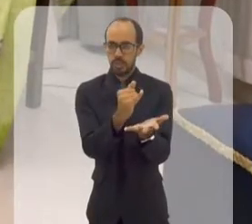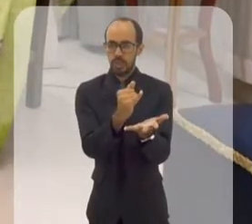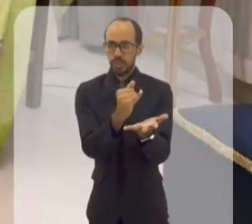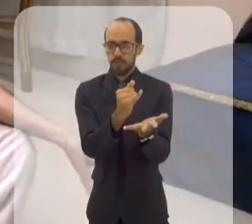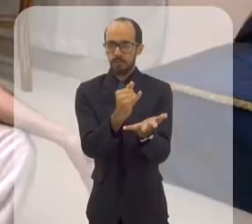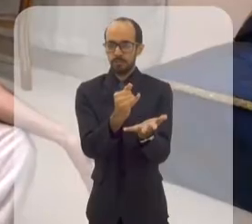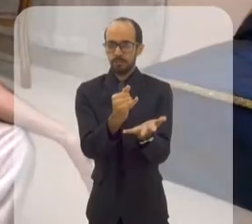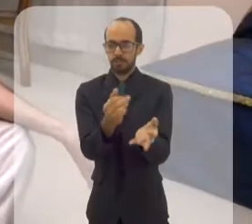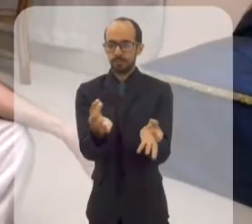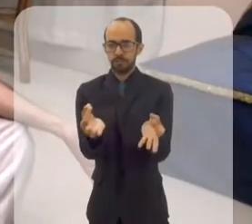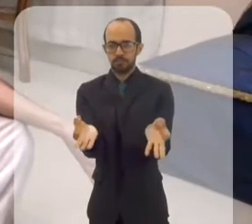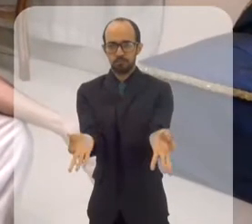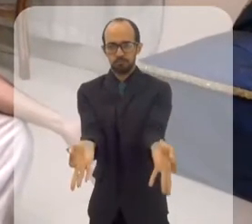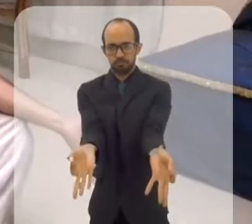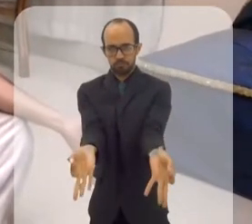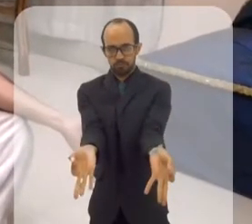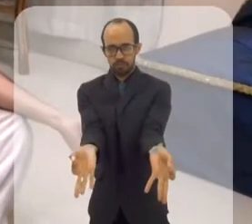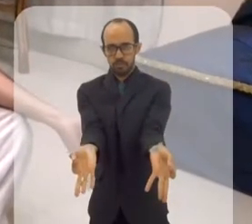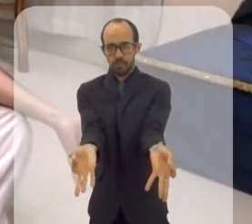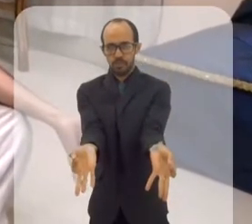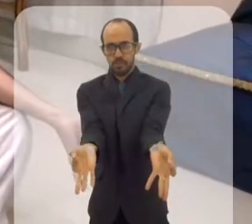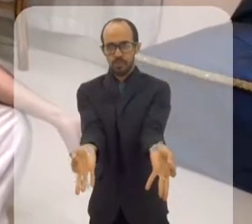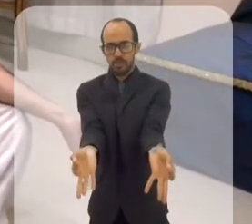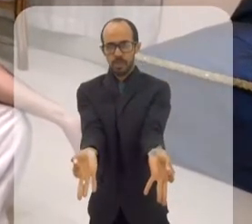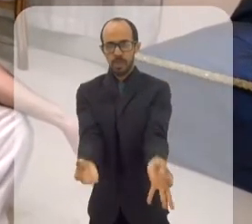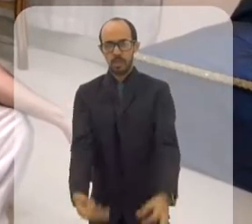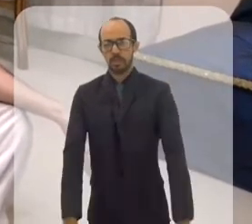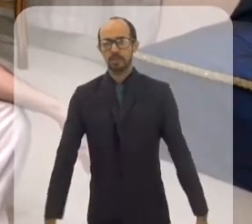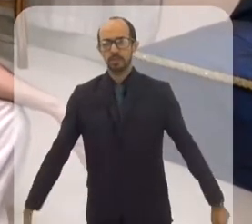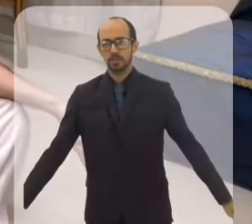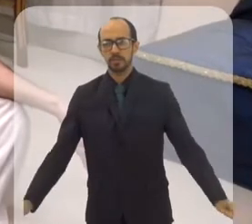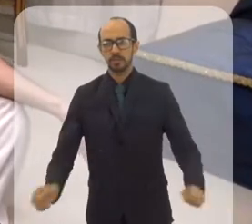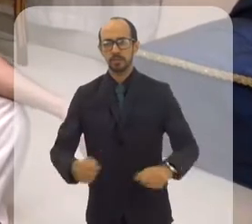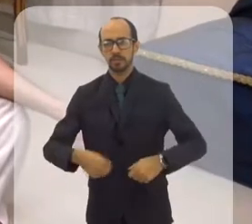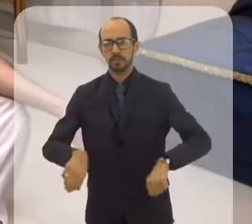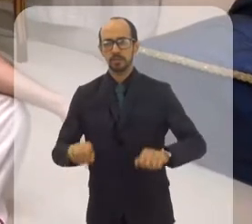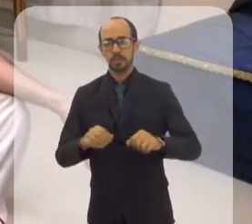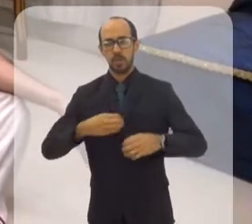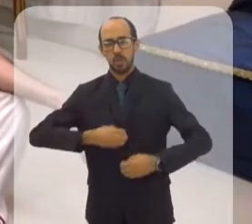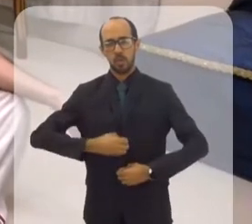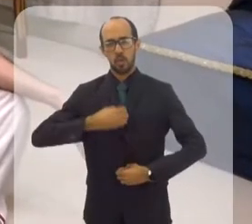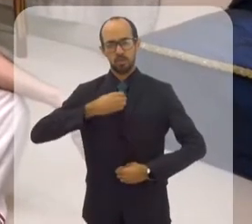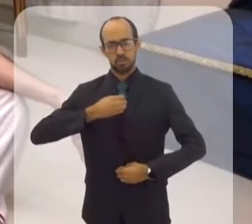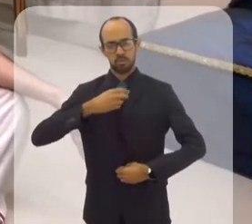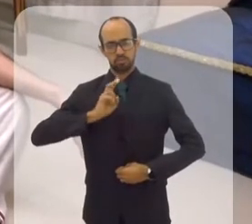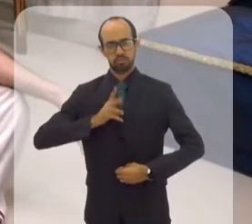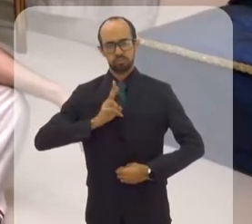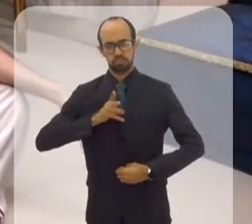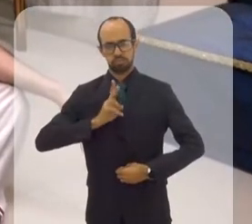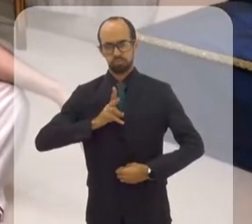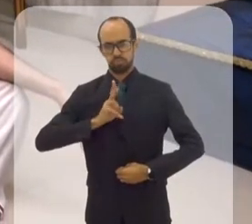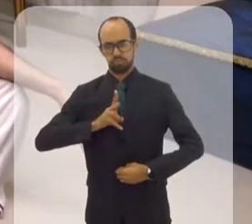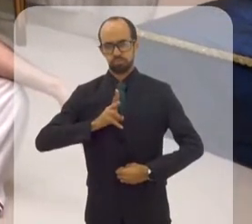Absorve energias. Flexologia. Né? Absorve. Coluna erecta.